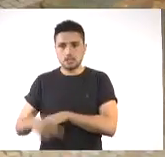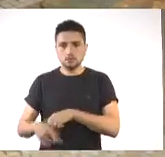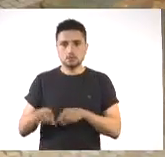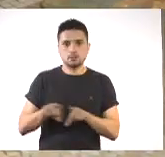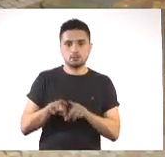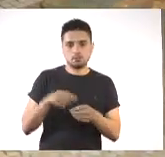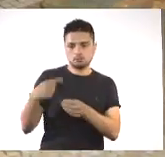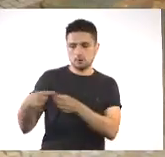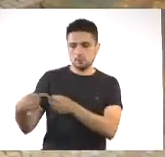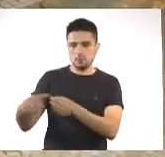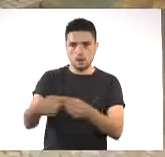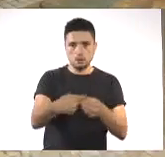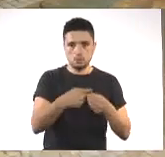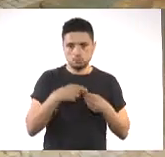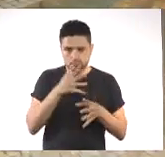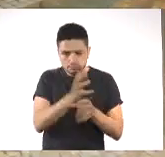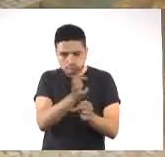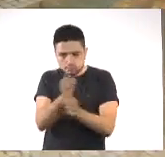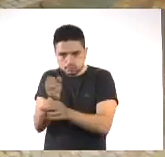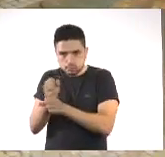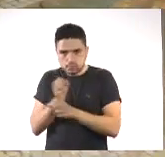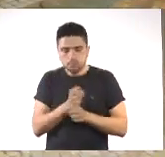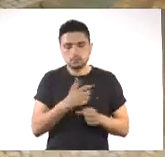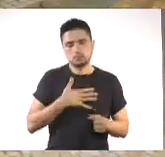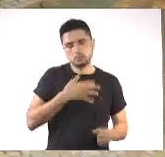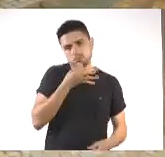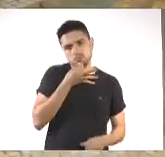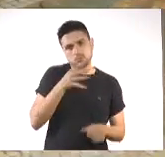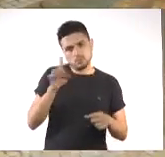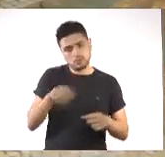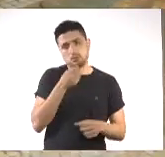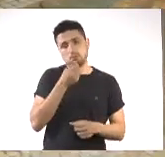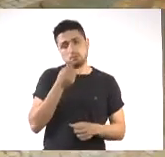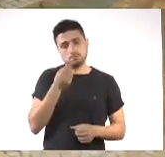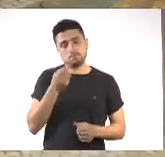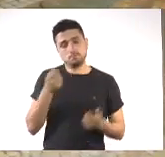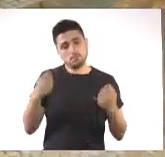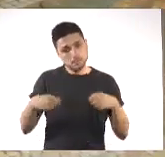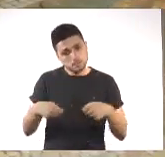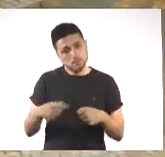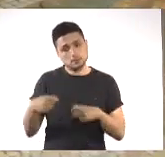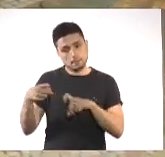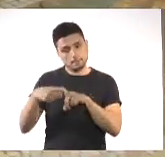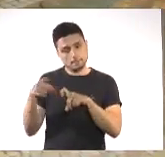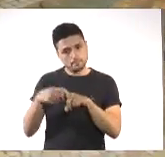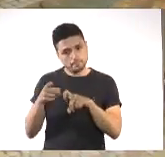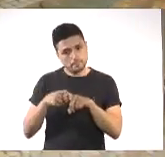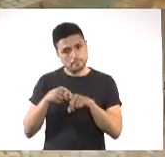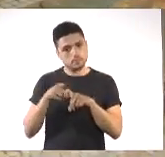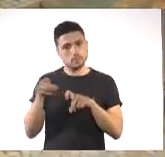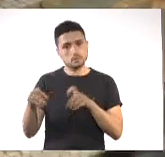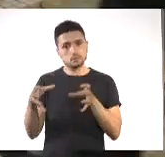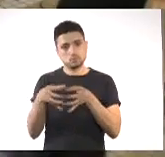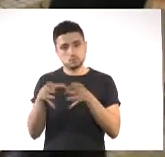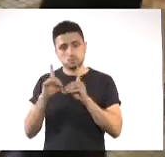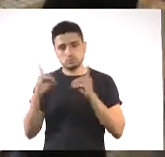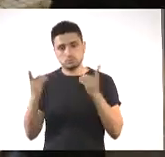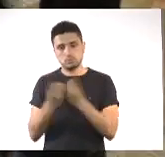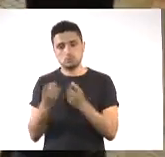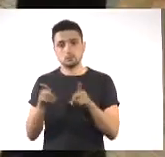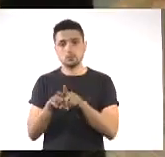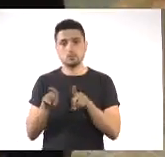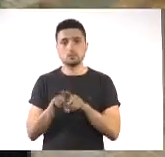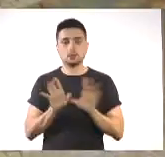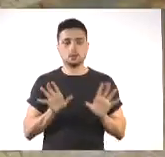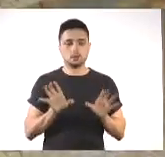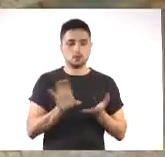de contingência, acho que é muito pertinente que o departamento médico, e aí colocar a Comissão de Saúde à